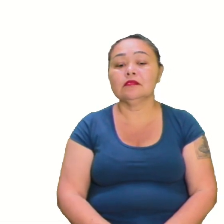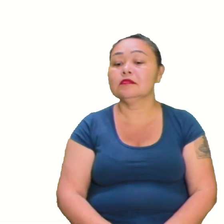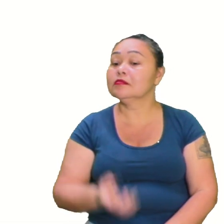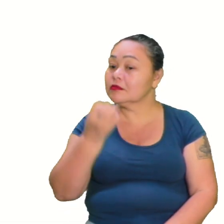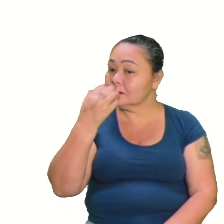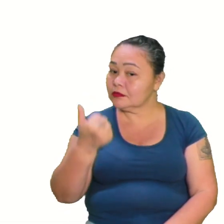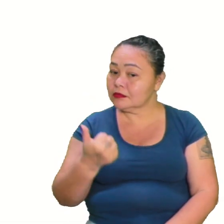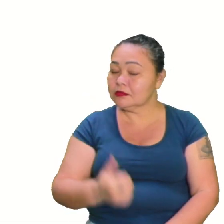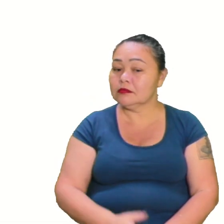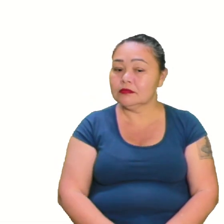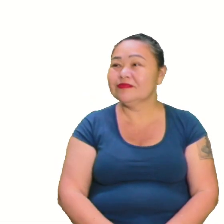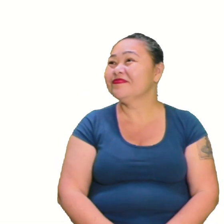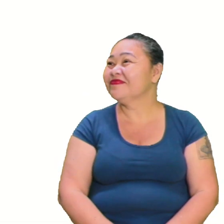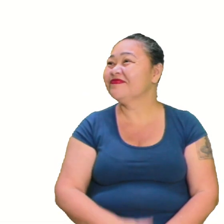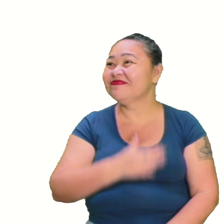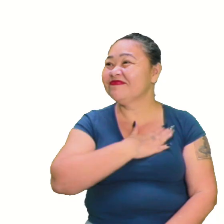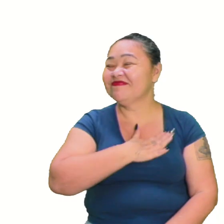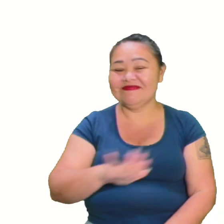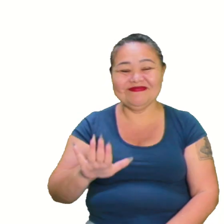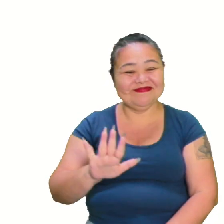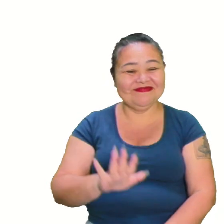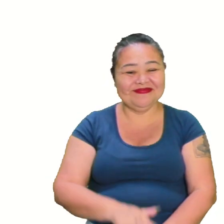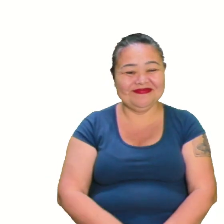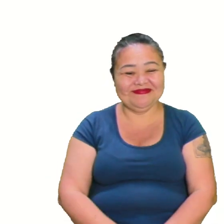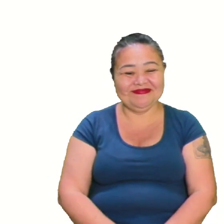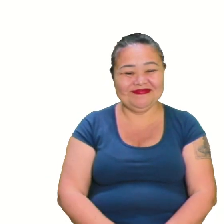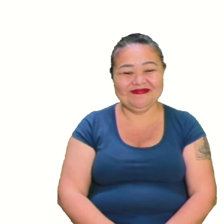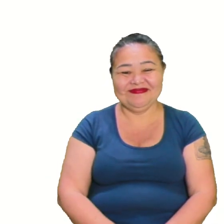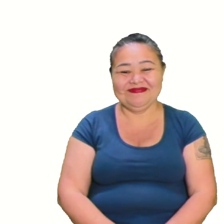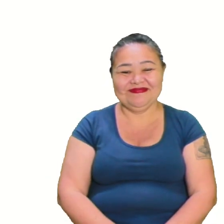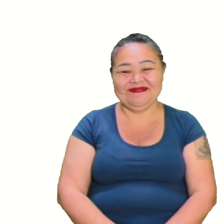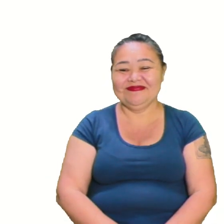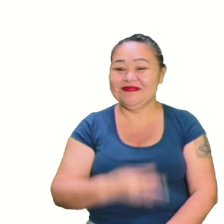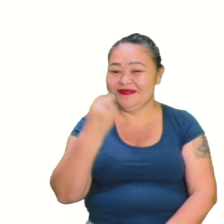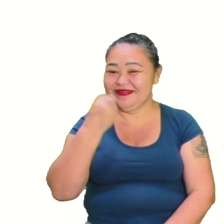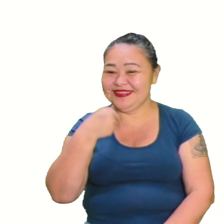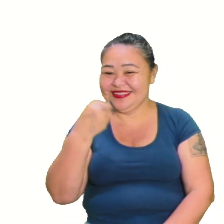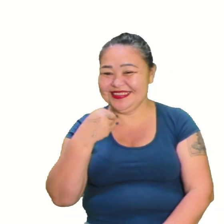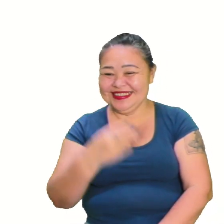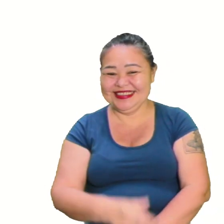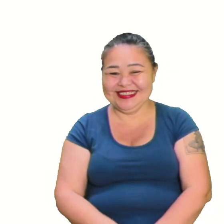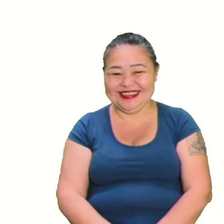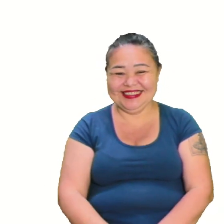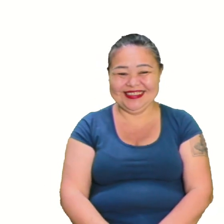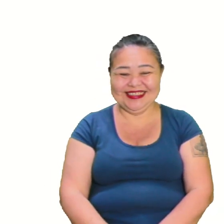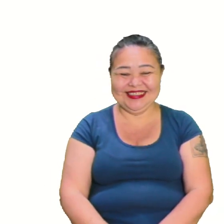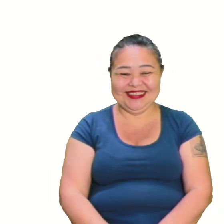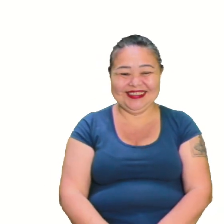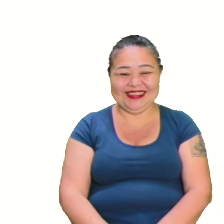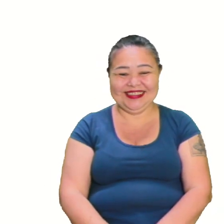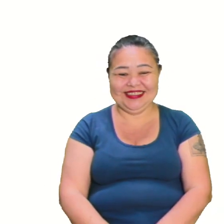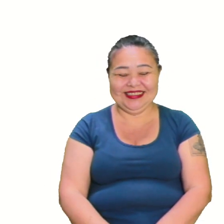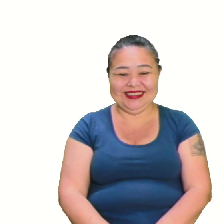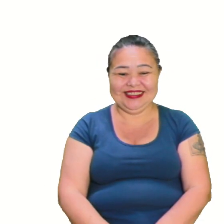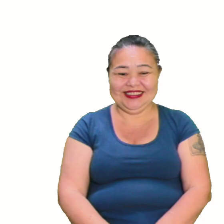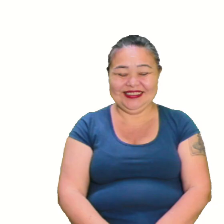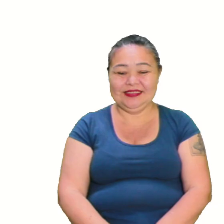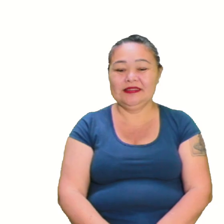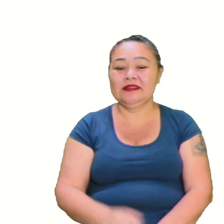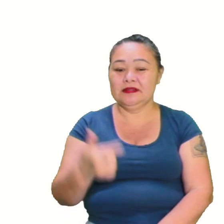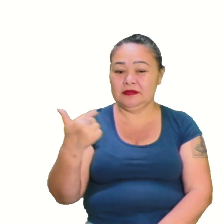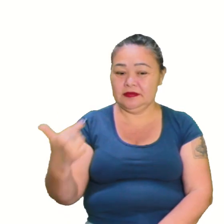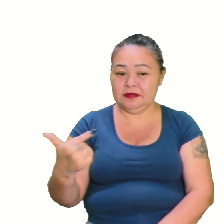Tá bom, mas eu vou mudar, porque não gostei não, dessa aqui. Ficou muito fraco aqui, então deixa eu colocar uma outra cor. Menos 2